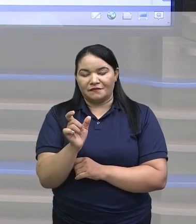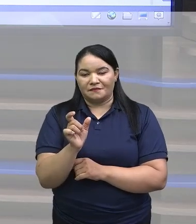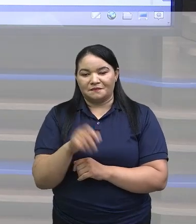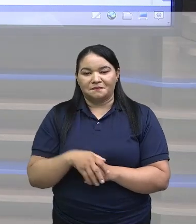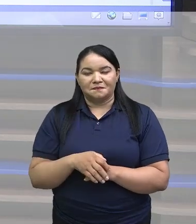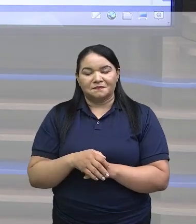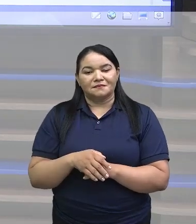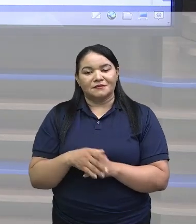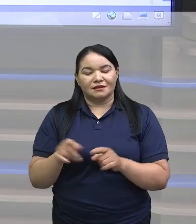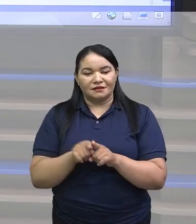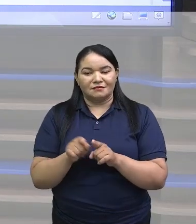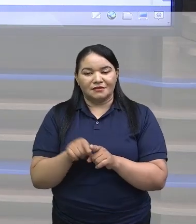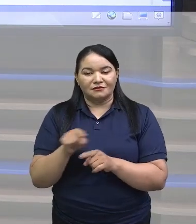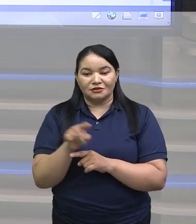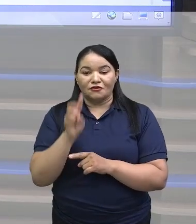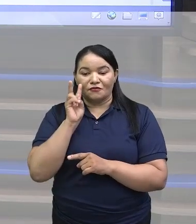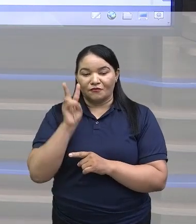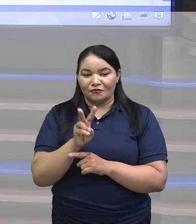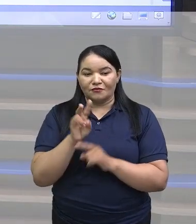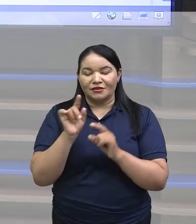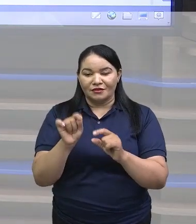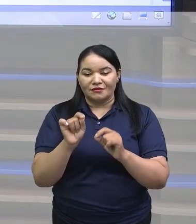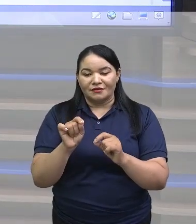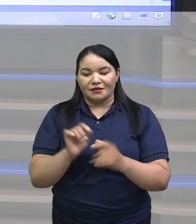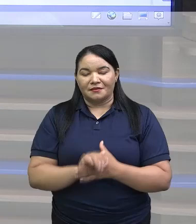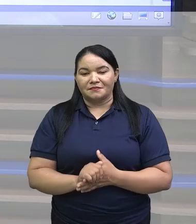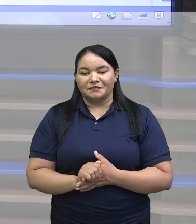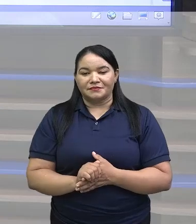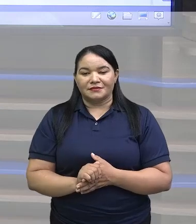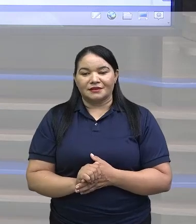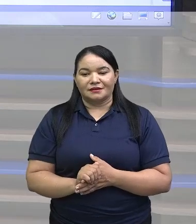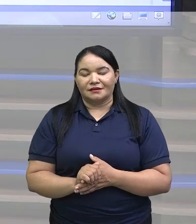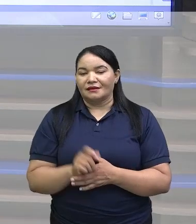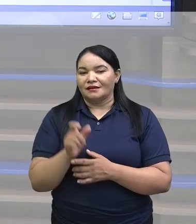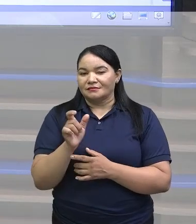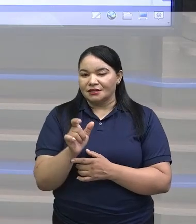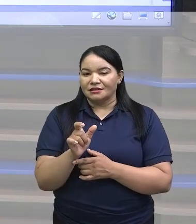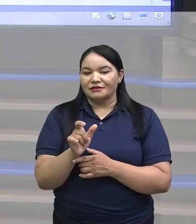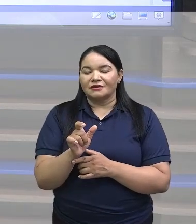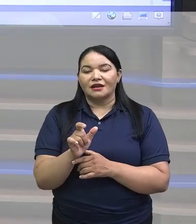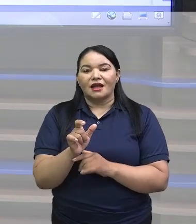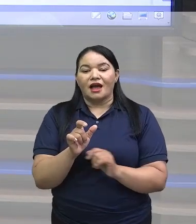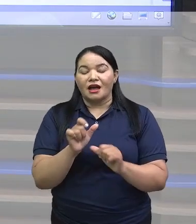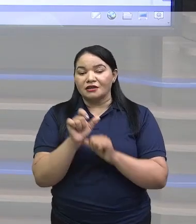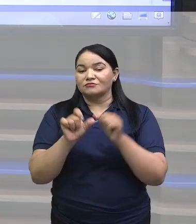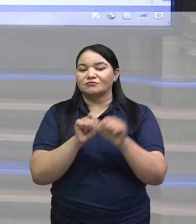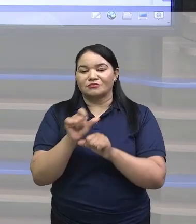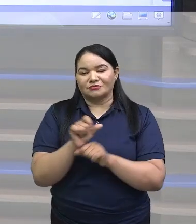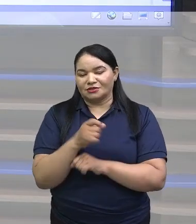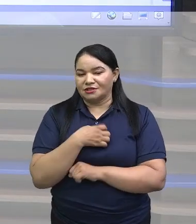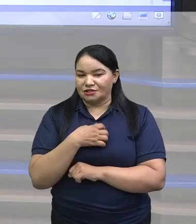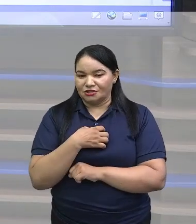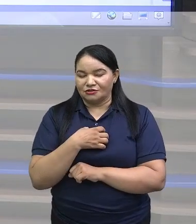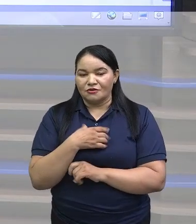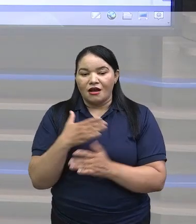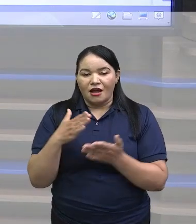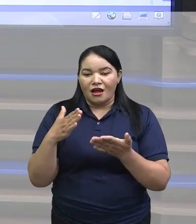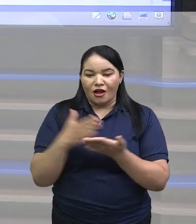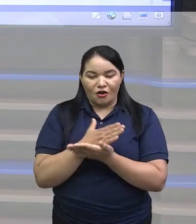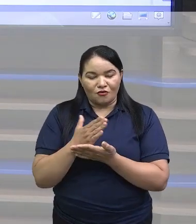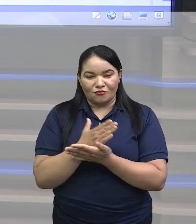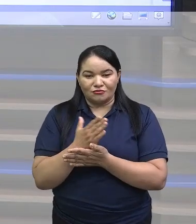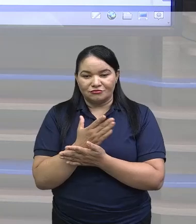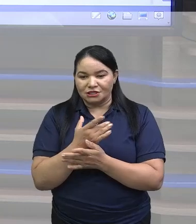claro, observando que as palavras elas vão ganhando determinados sentidos. Uns vão